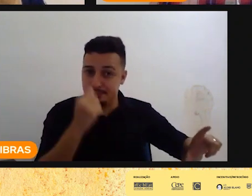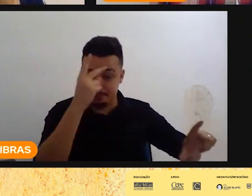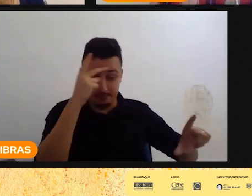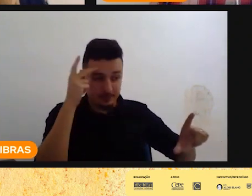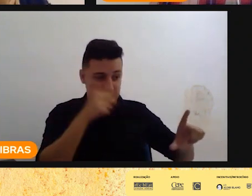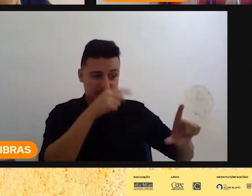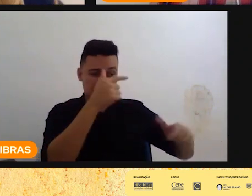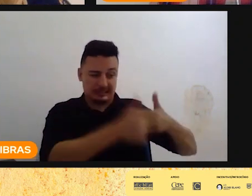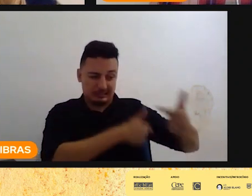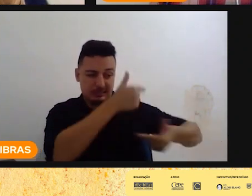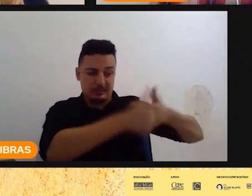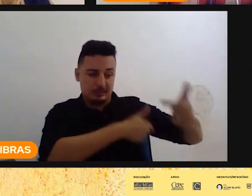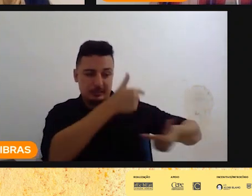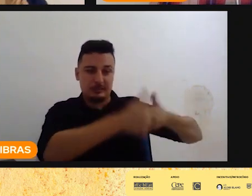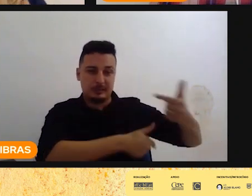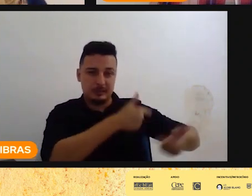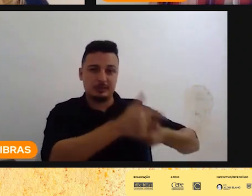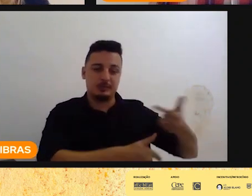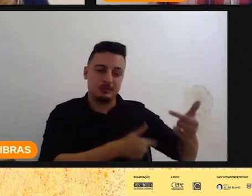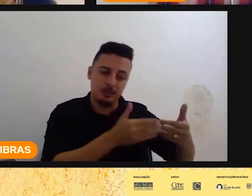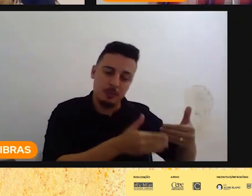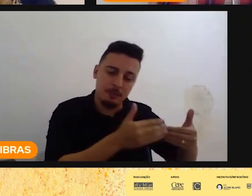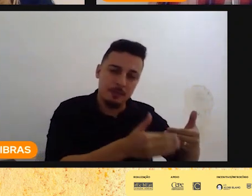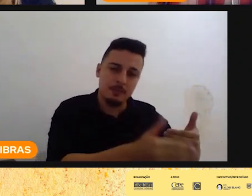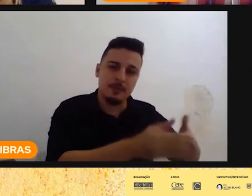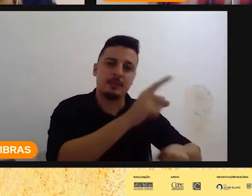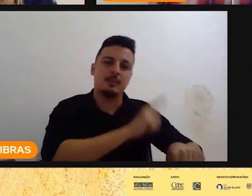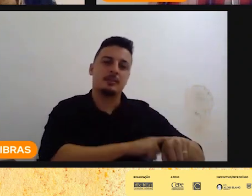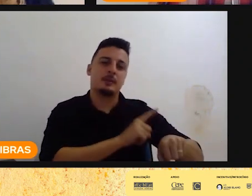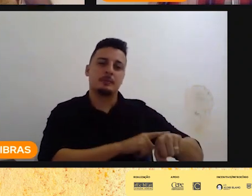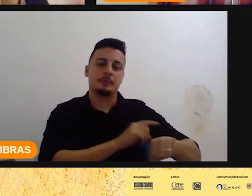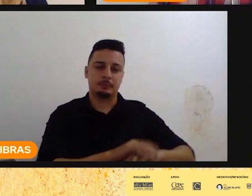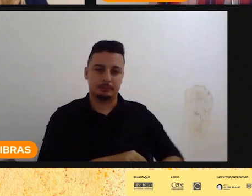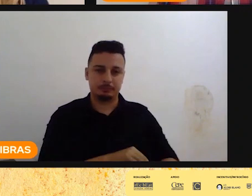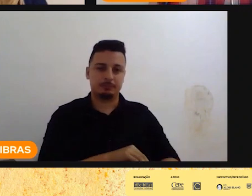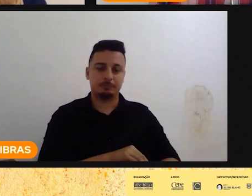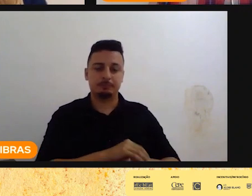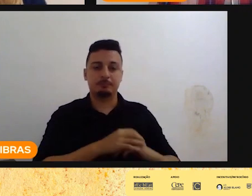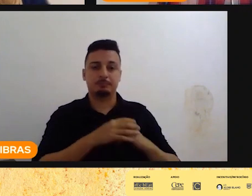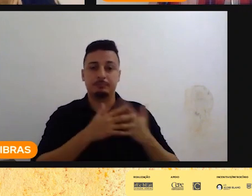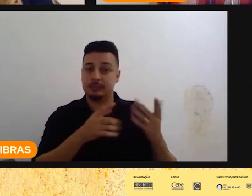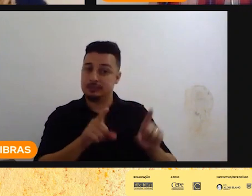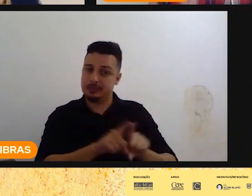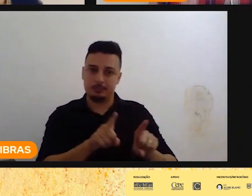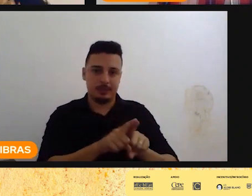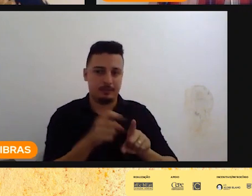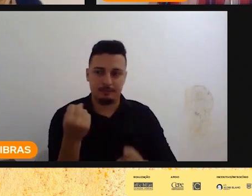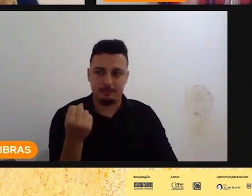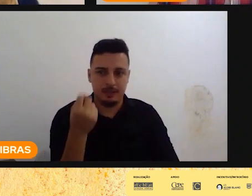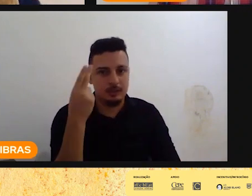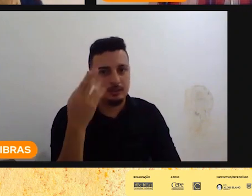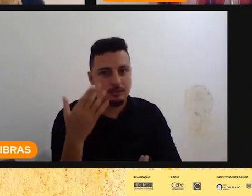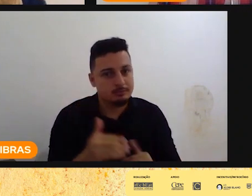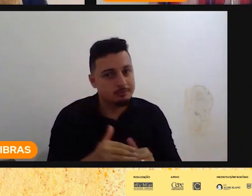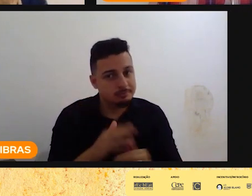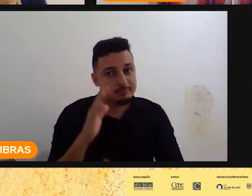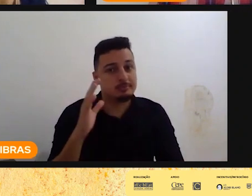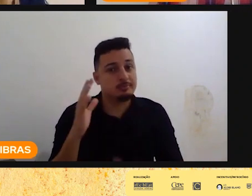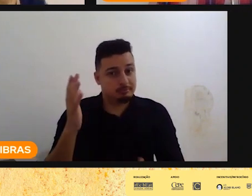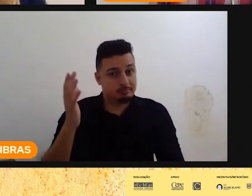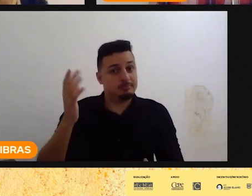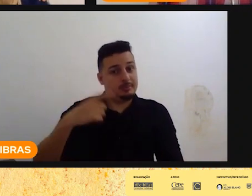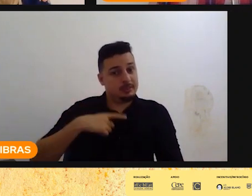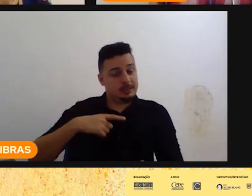nesse projeto por mais tempo, né? E por isso os valores são maiores, e deveriam ser maiores, inclusive